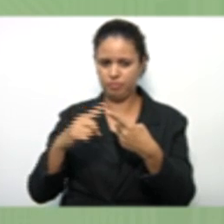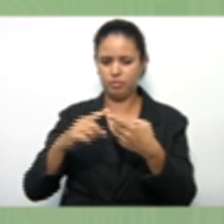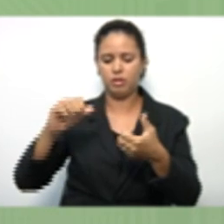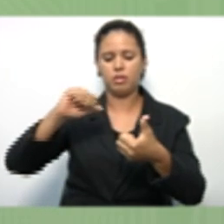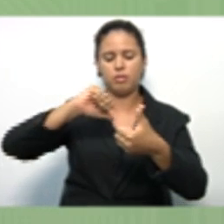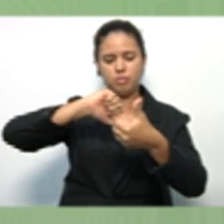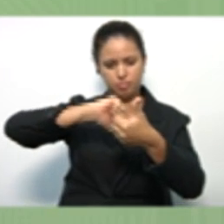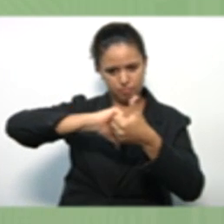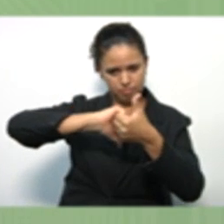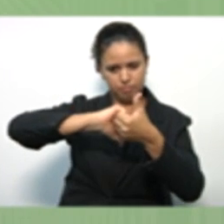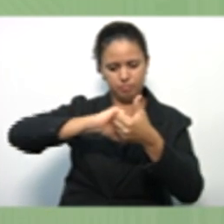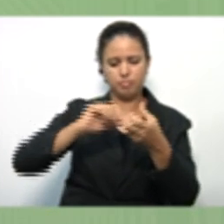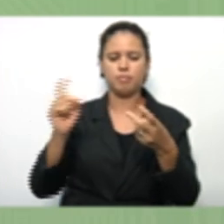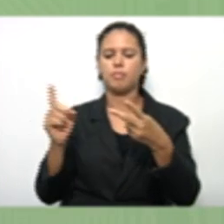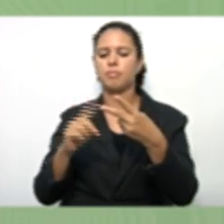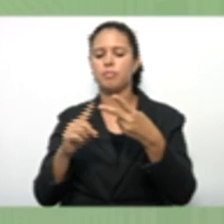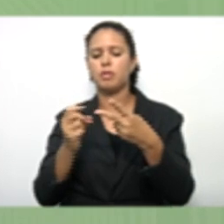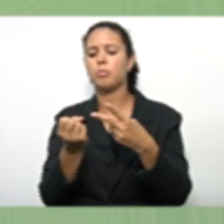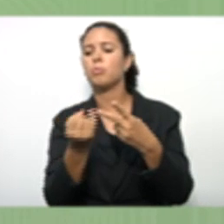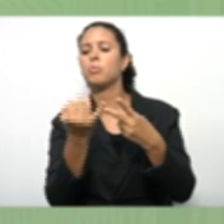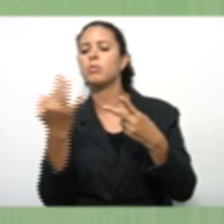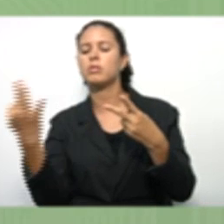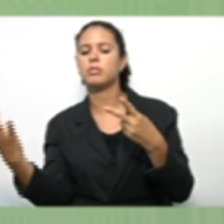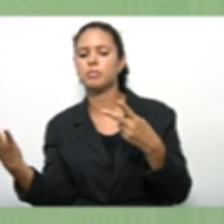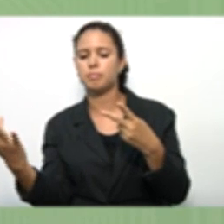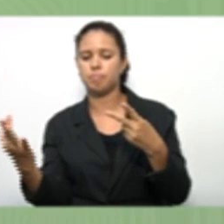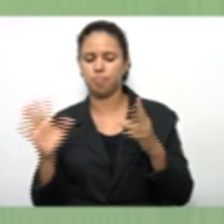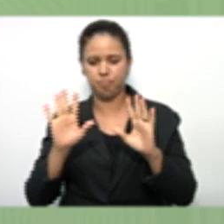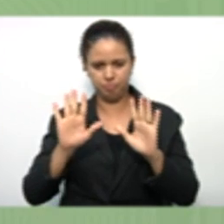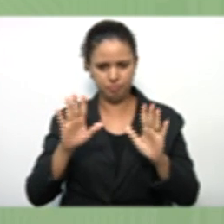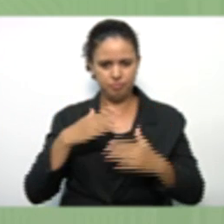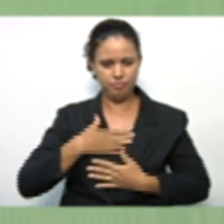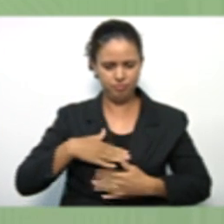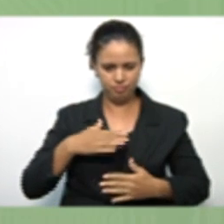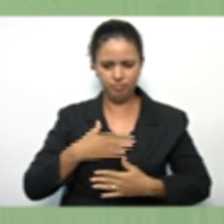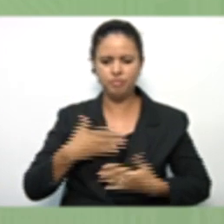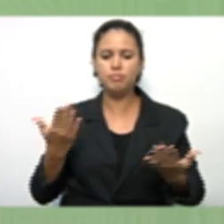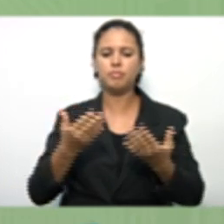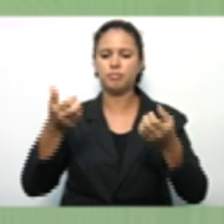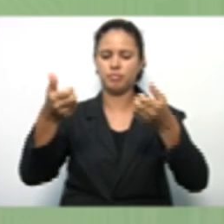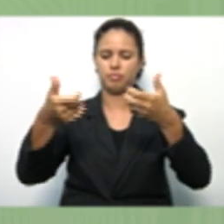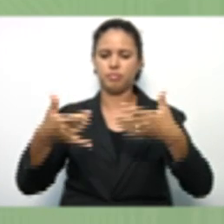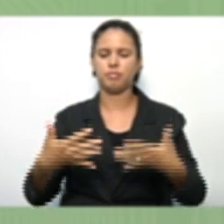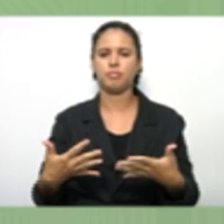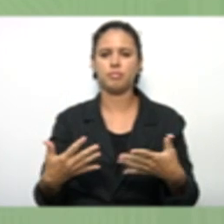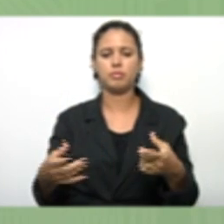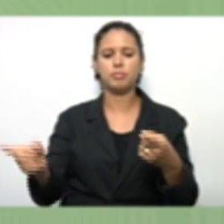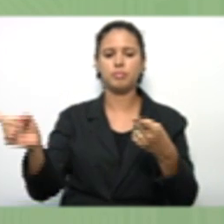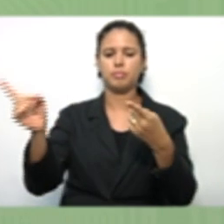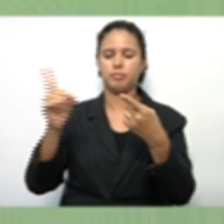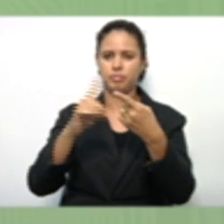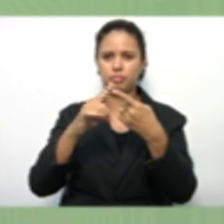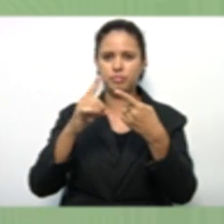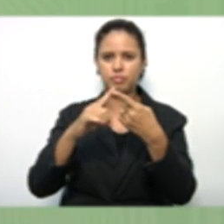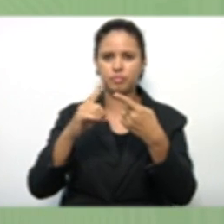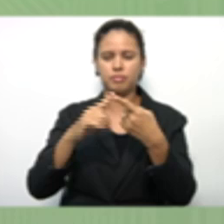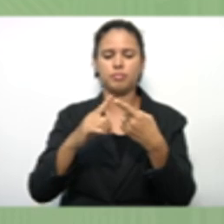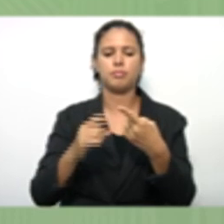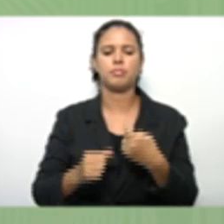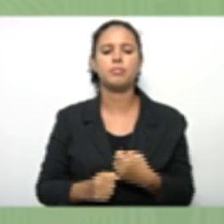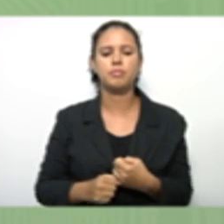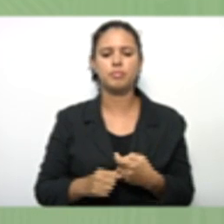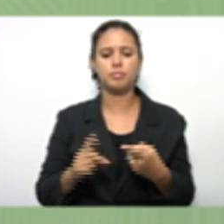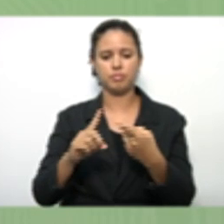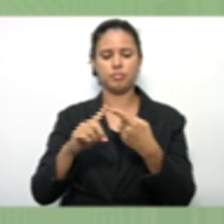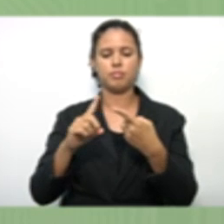qualitativo e o aspecto quantitativo. Mas o que são esses aspectos qualitativos e quantitativos? A senhora poderia explicar um pouquinho melhor para a gente? Então, vamos lá.